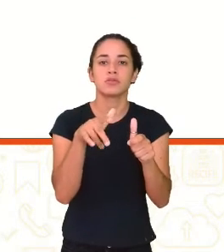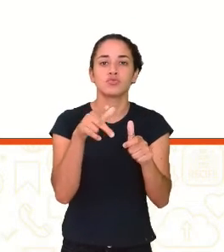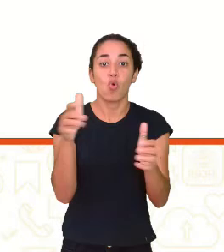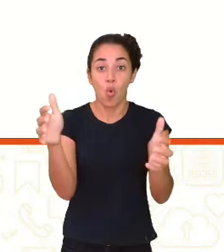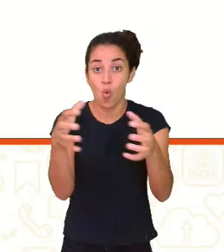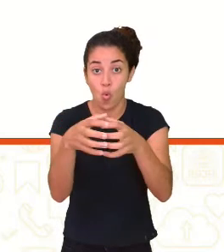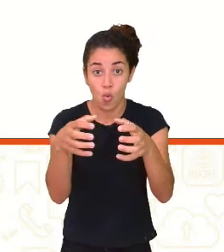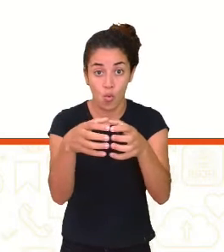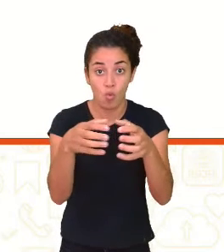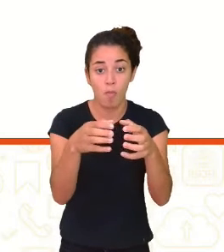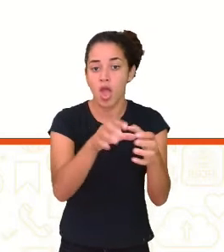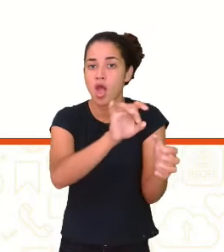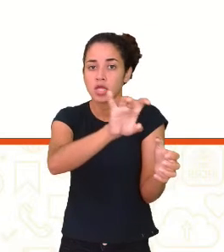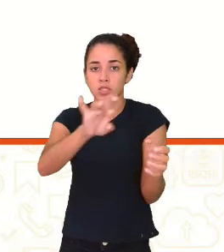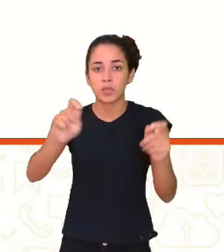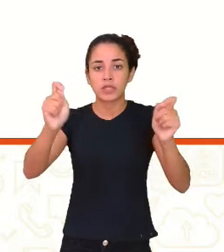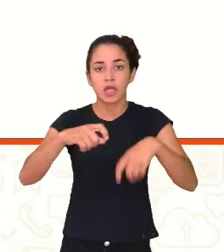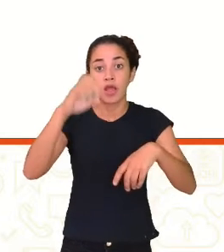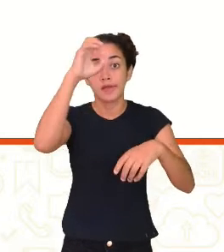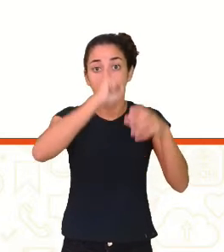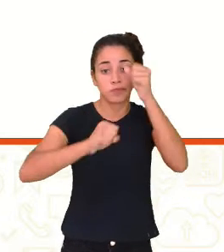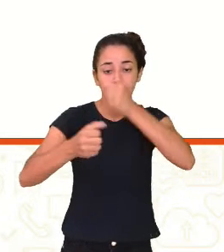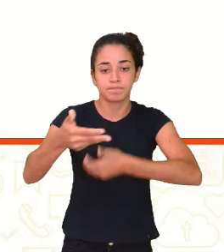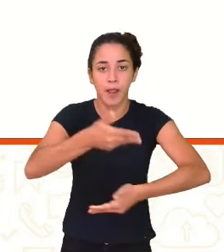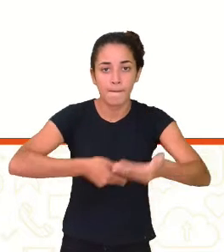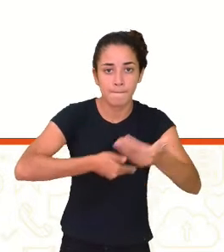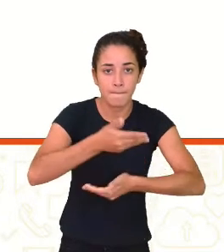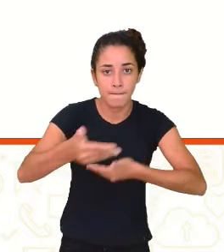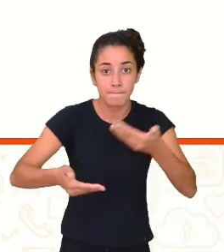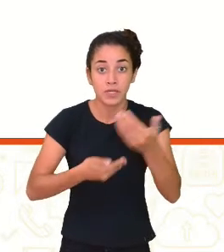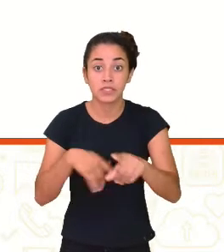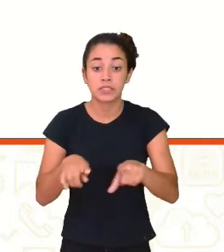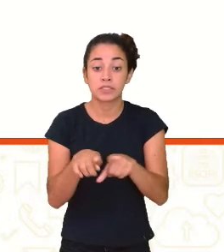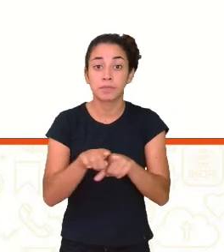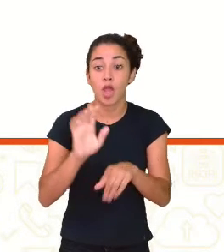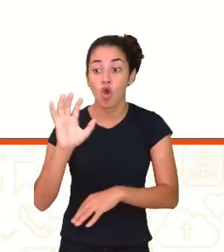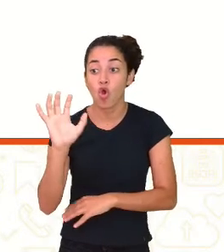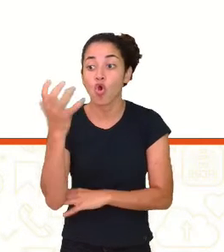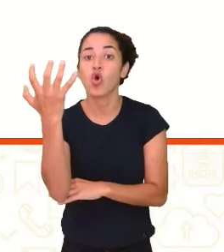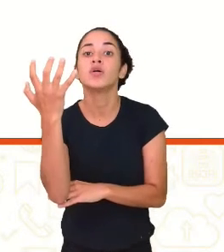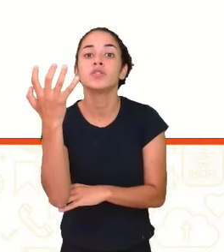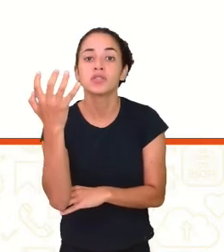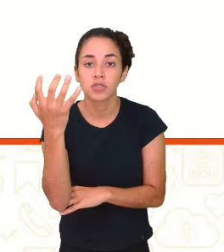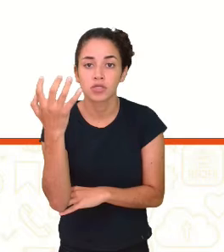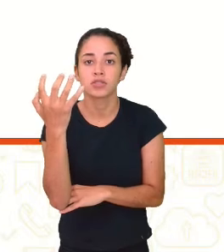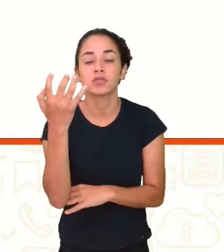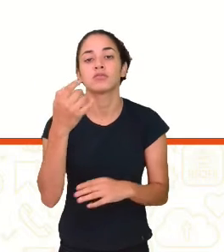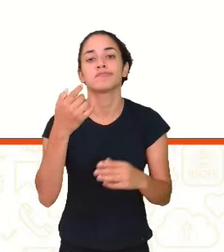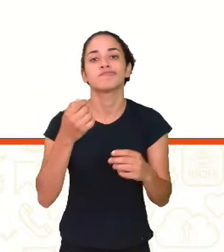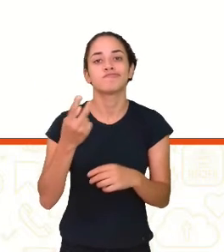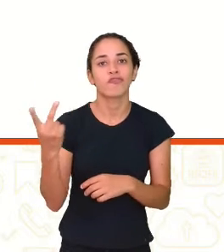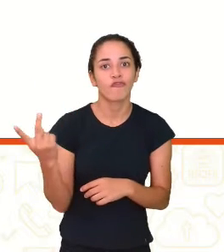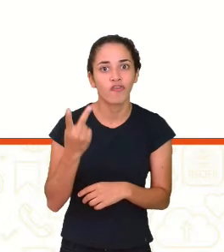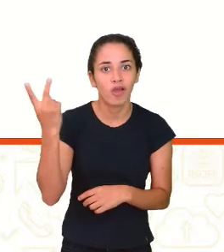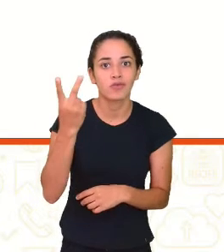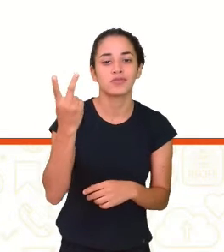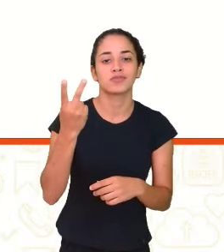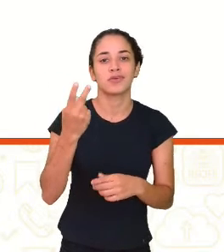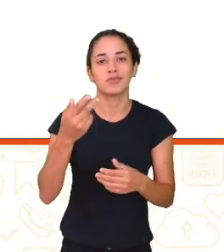que cada um pode aprender com os outros e com a situação vivida, valorizar a